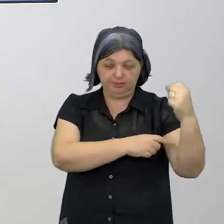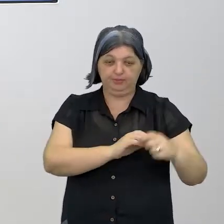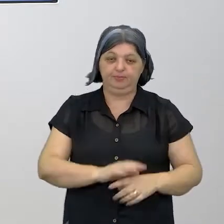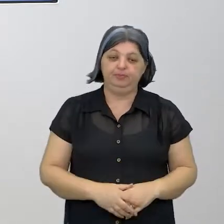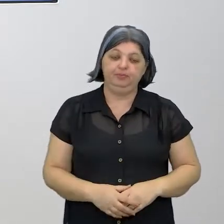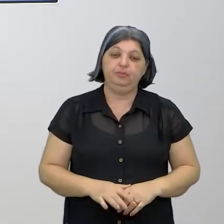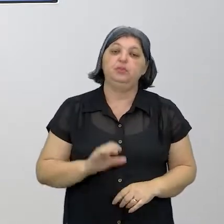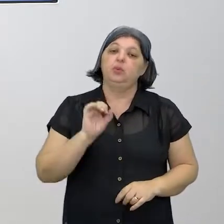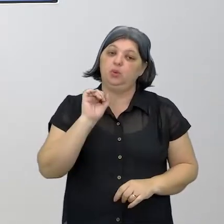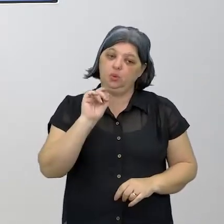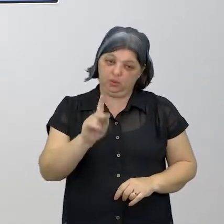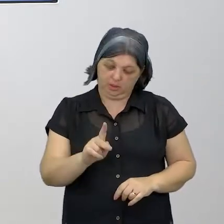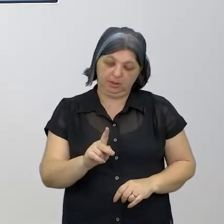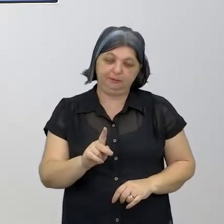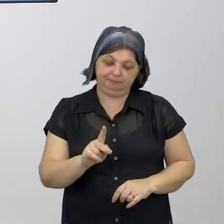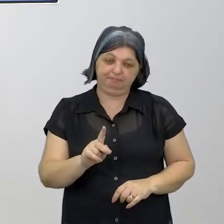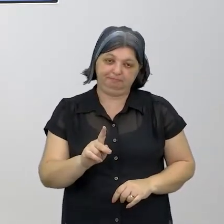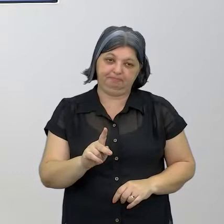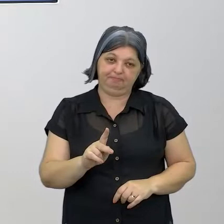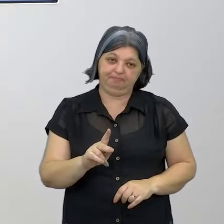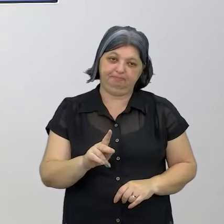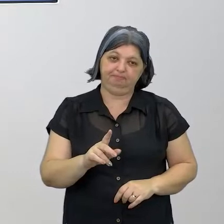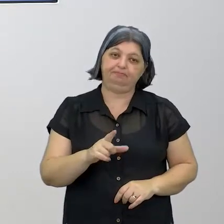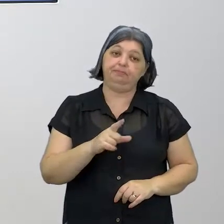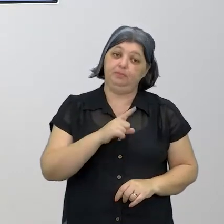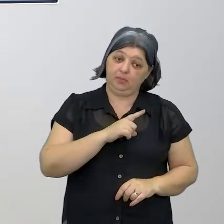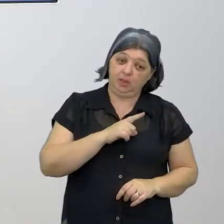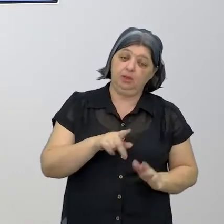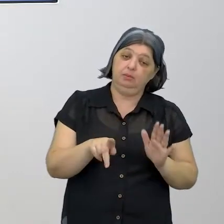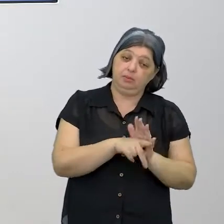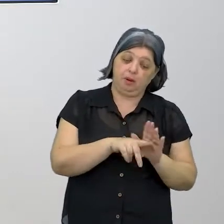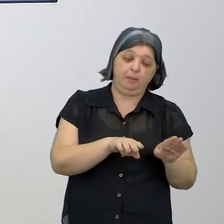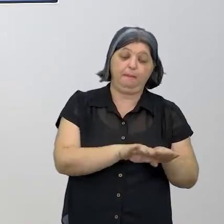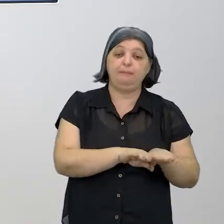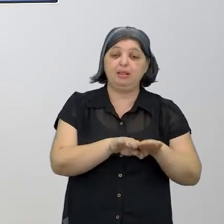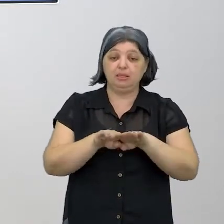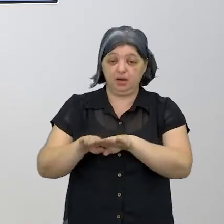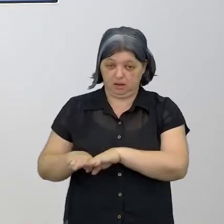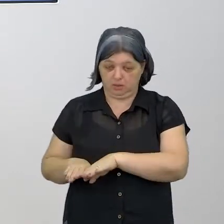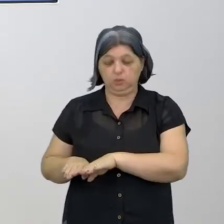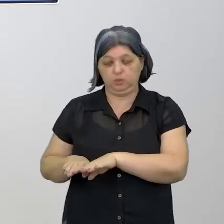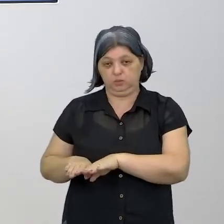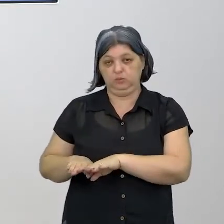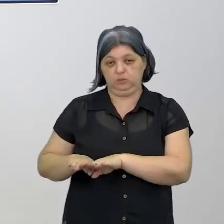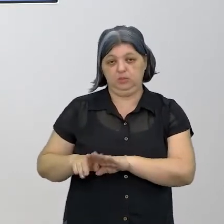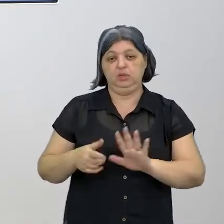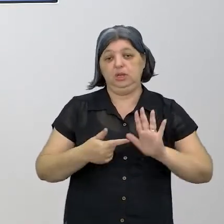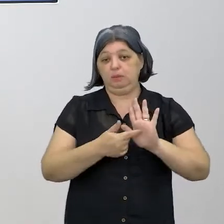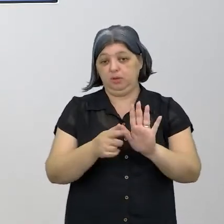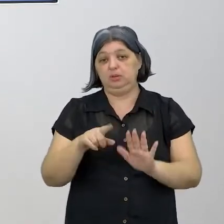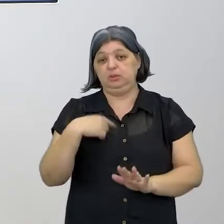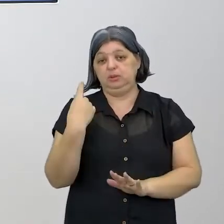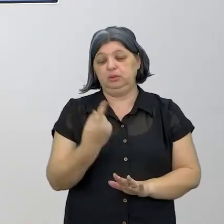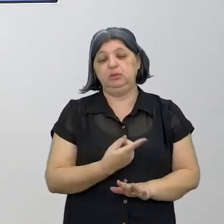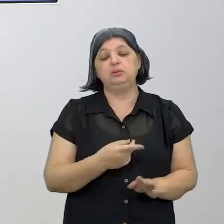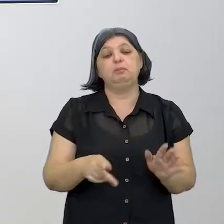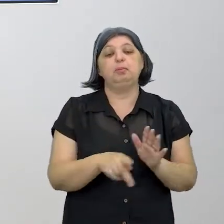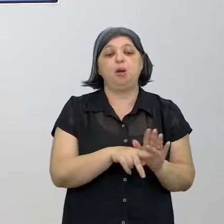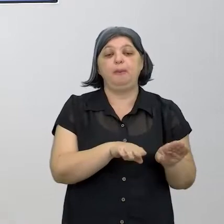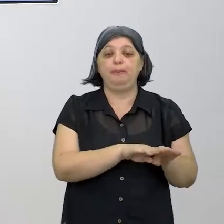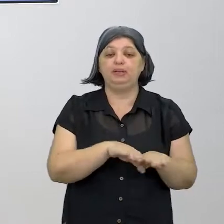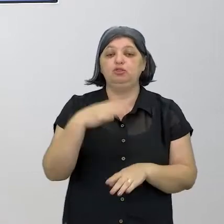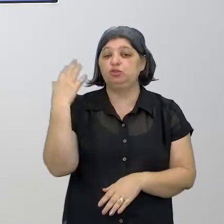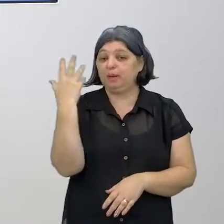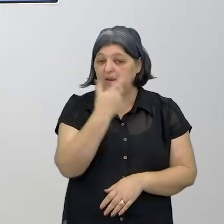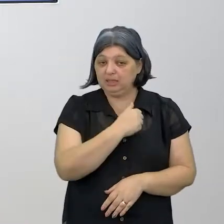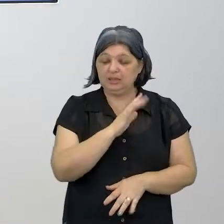a gente, obviamente, tem esse padrão que muitas vezes fica colocado pra gente como um padrão de beleza. Mas se isso é